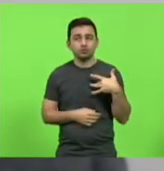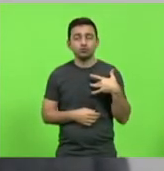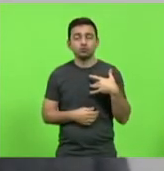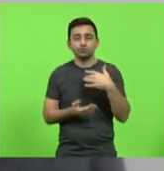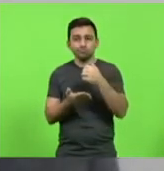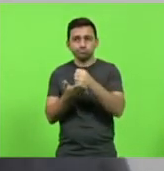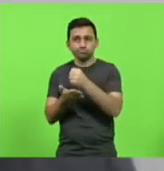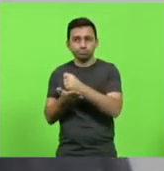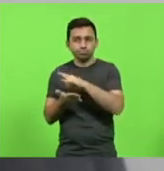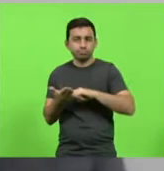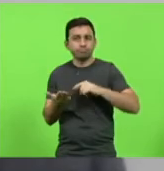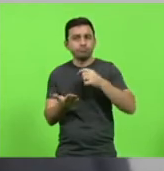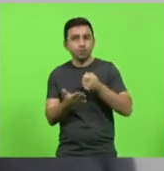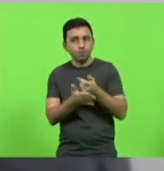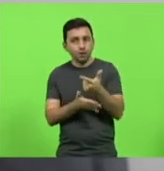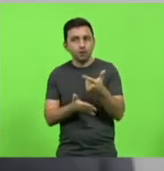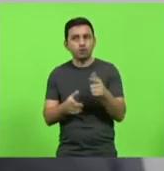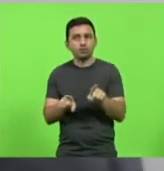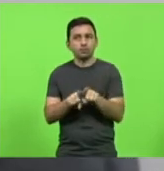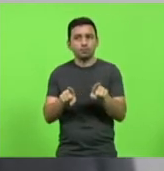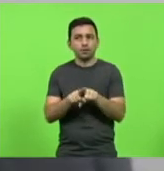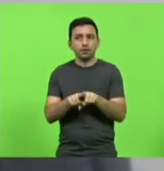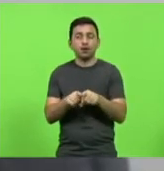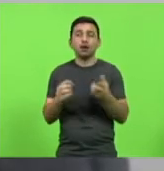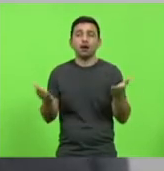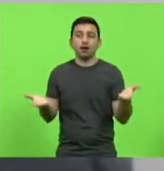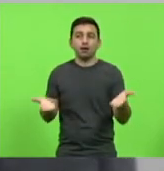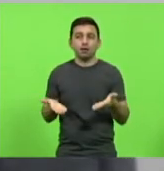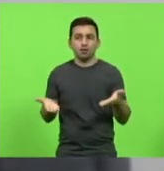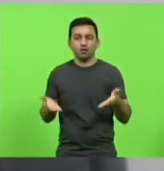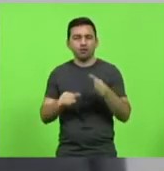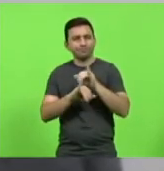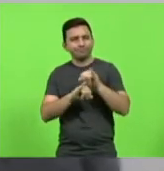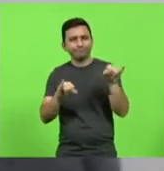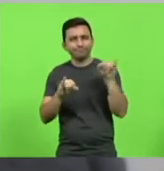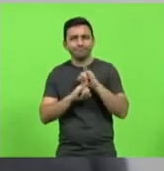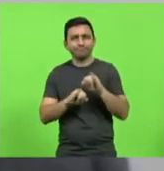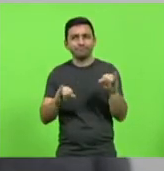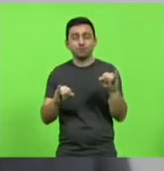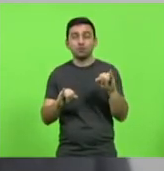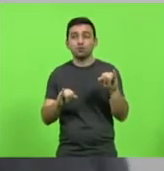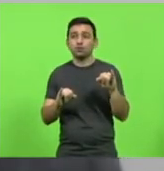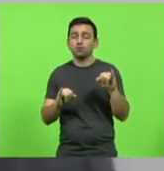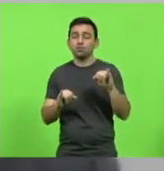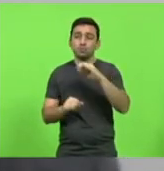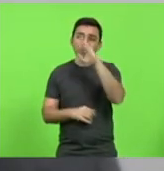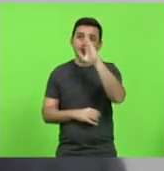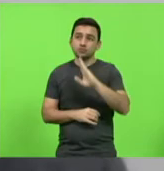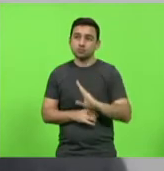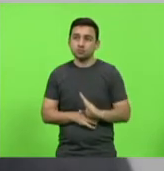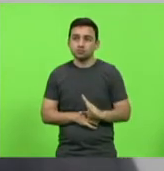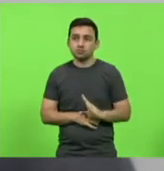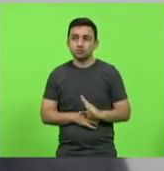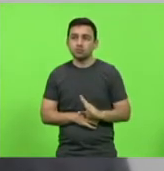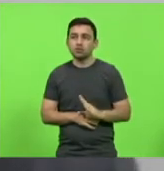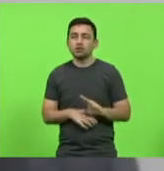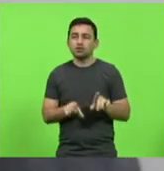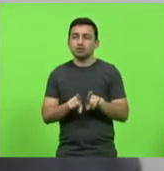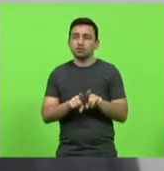de compra e também agora, como tem sido divulgado aí a nível nacional, até mesmo pelas formas de